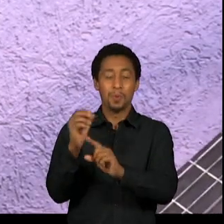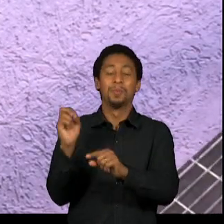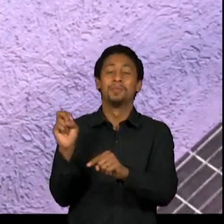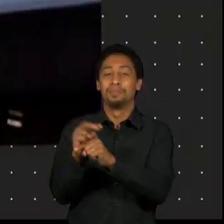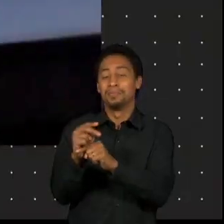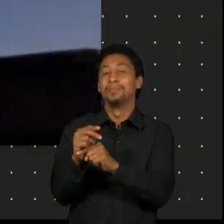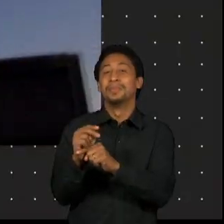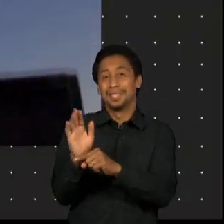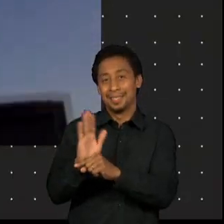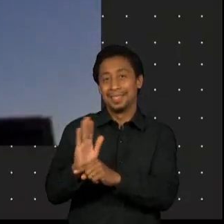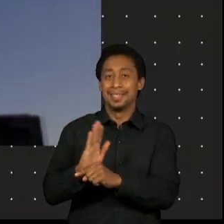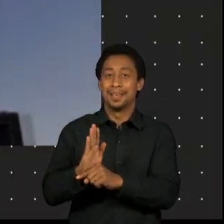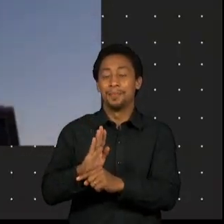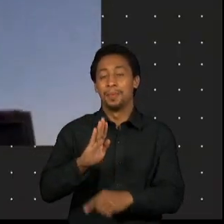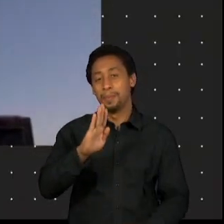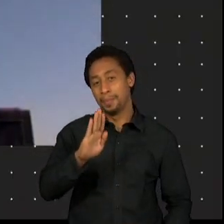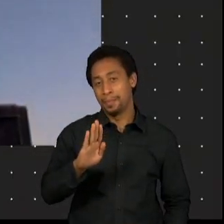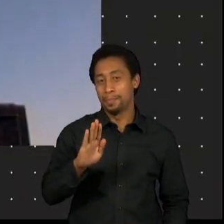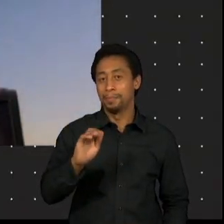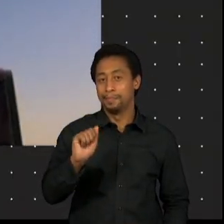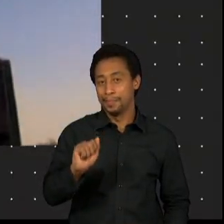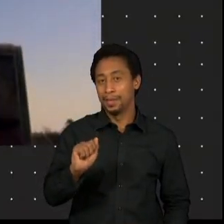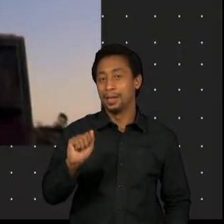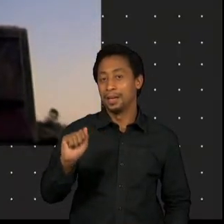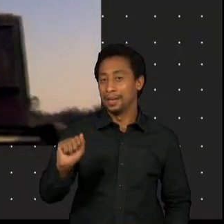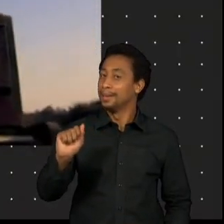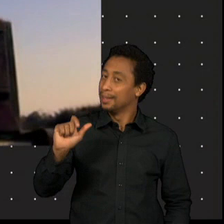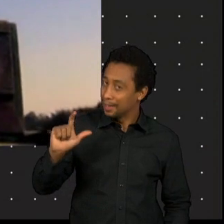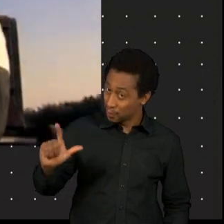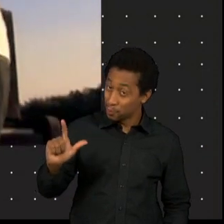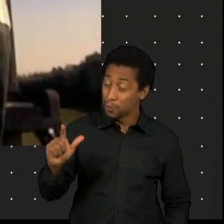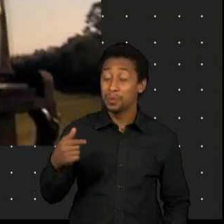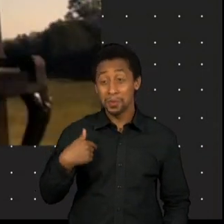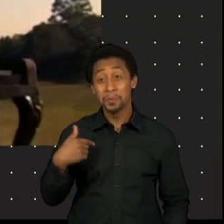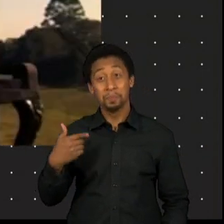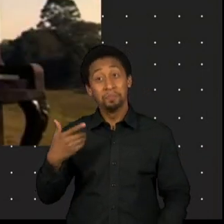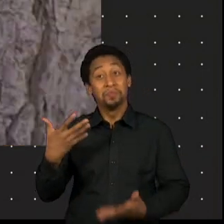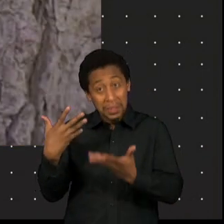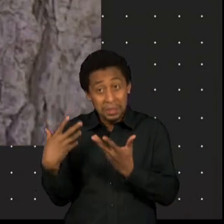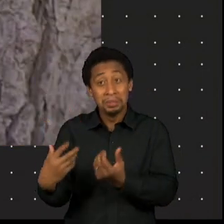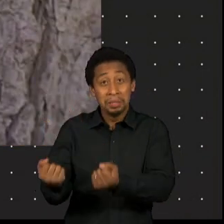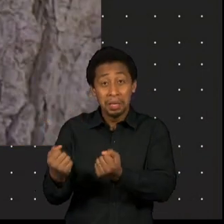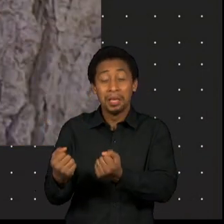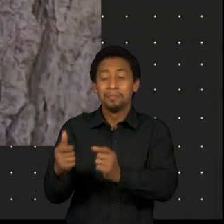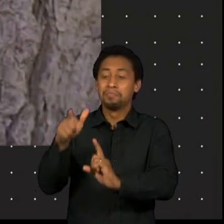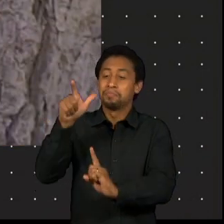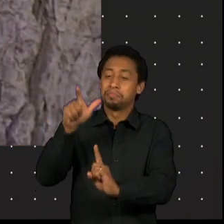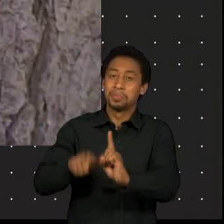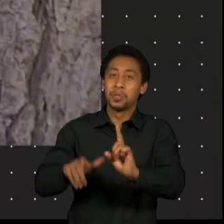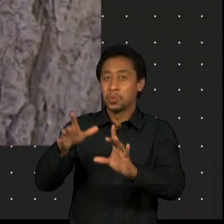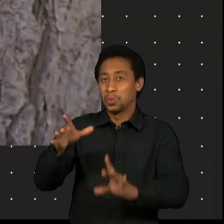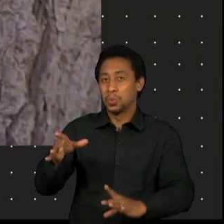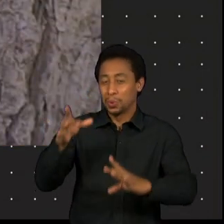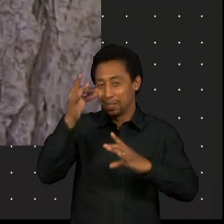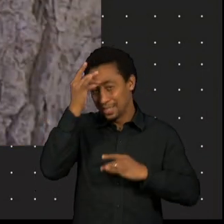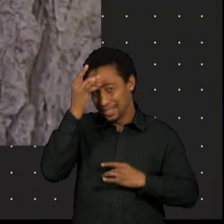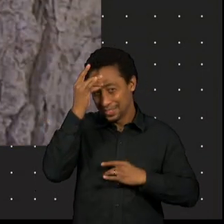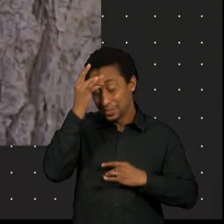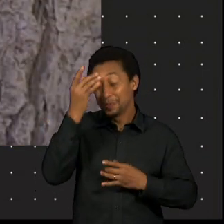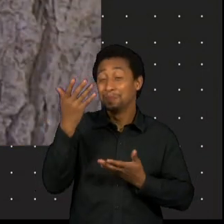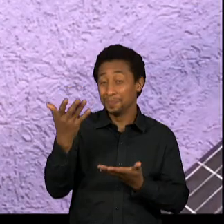Baal. Eu acabei fazendo esse personagem sob a batuta de Helena